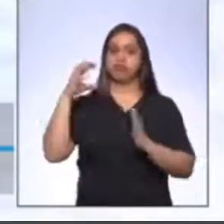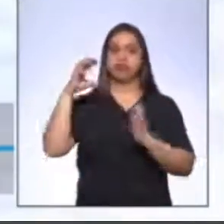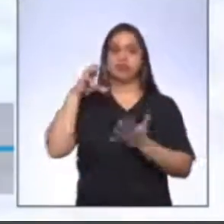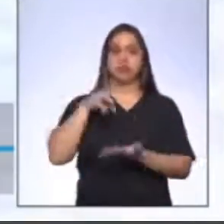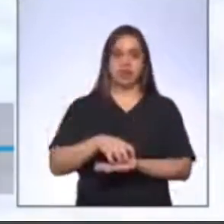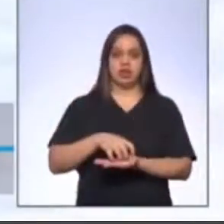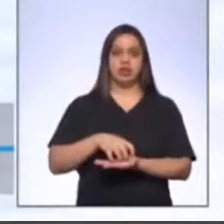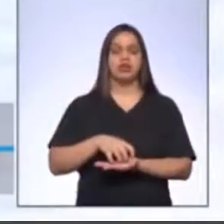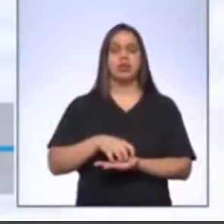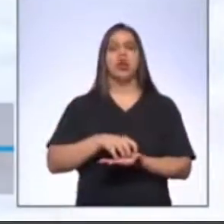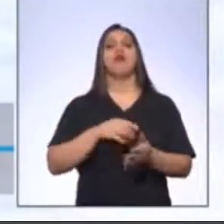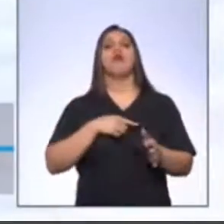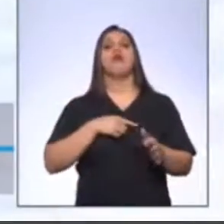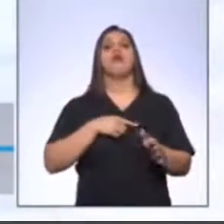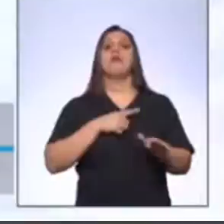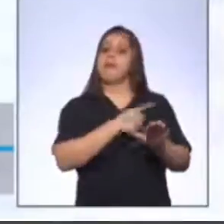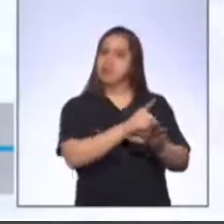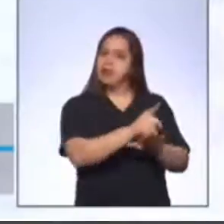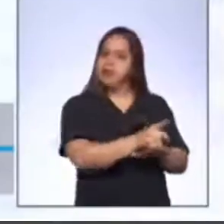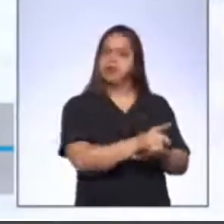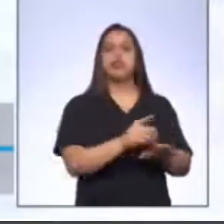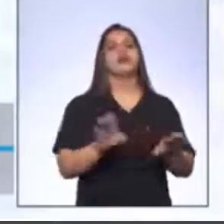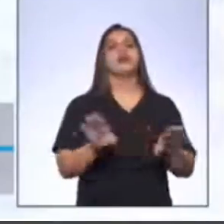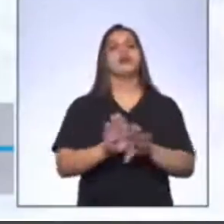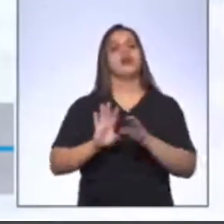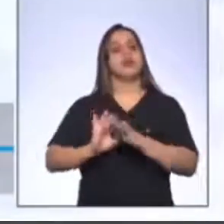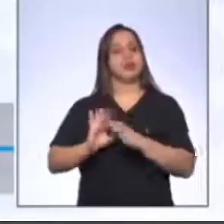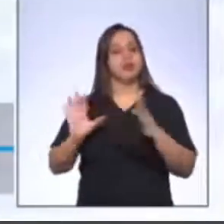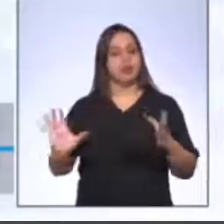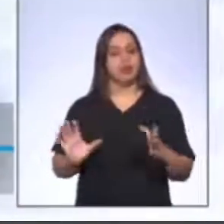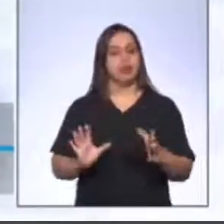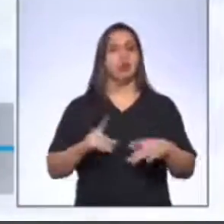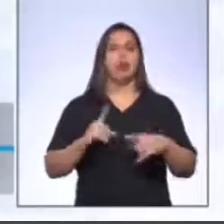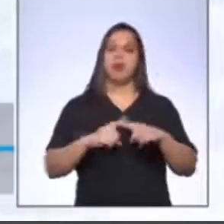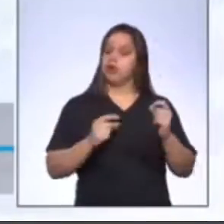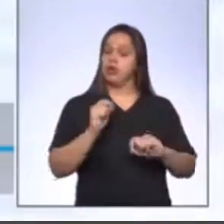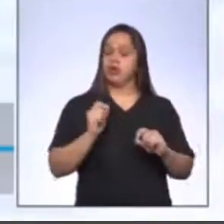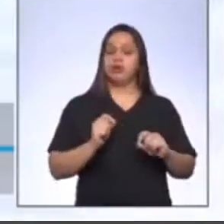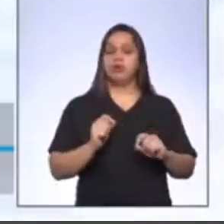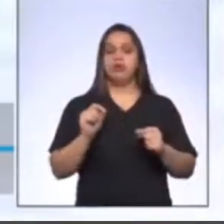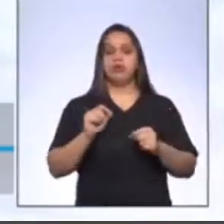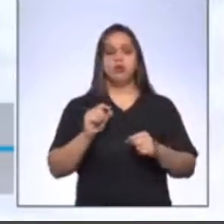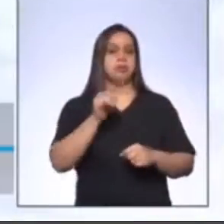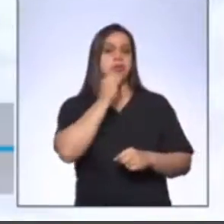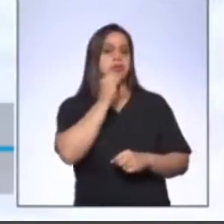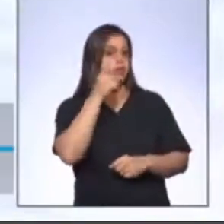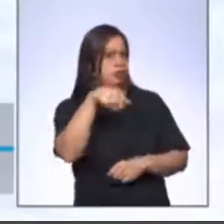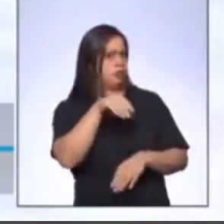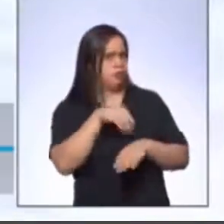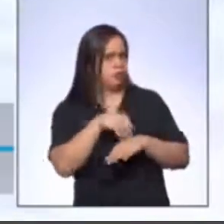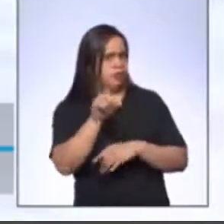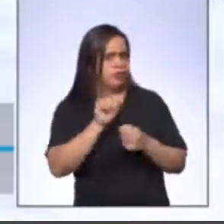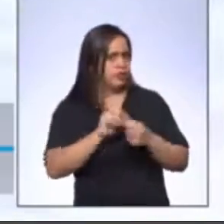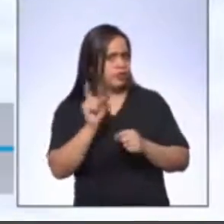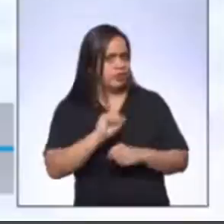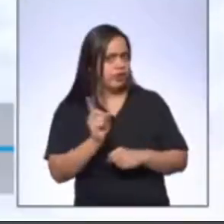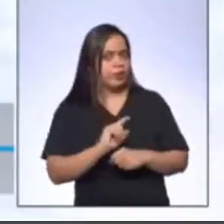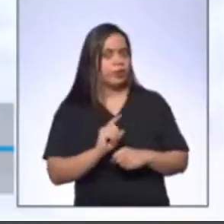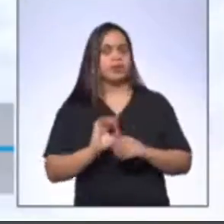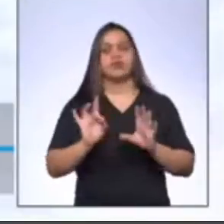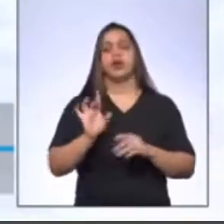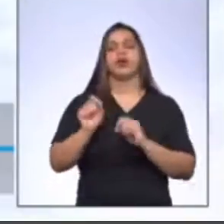nervoso autônomo que é o que te mantém vivo que possa hideki não faça isso né mas tem uma pessoa por algum motivo tentar